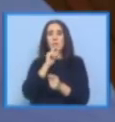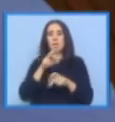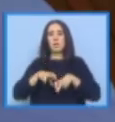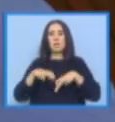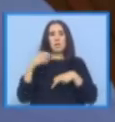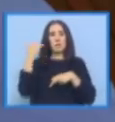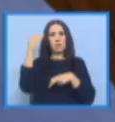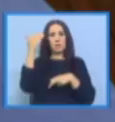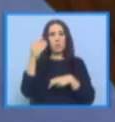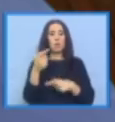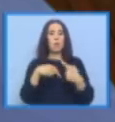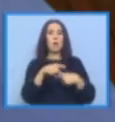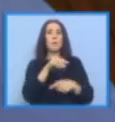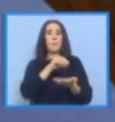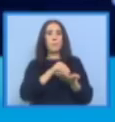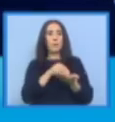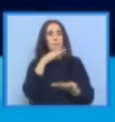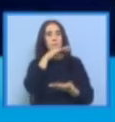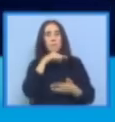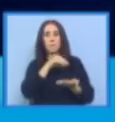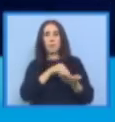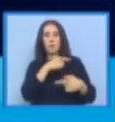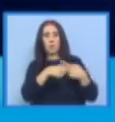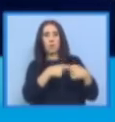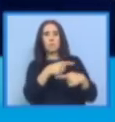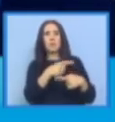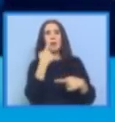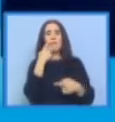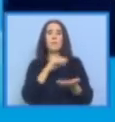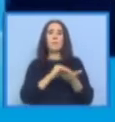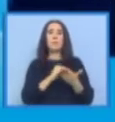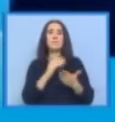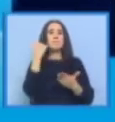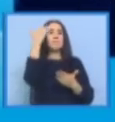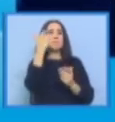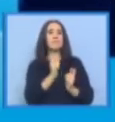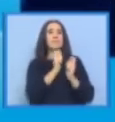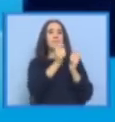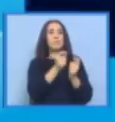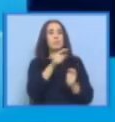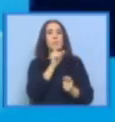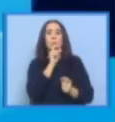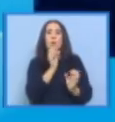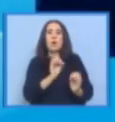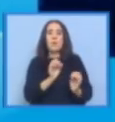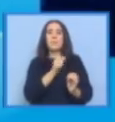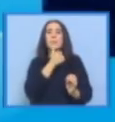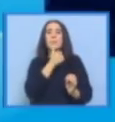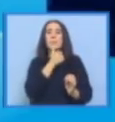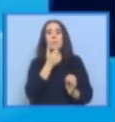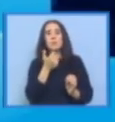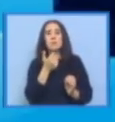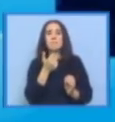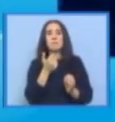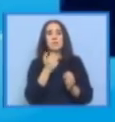ricos serão. E os pobres que vêm de famílias pobres, digamos que pobres serão porque não terão oportunidade de subir